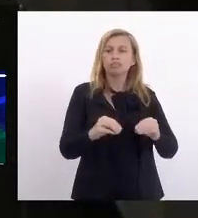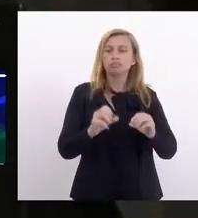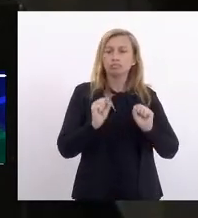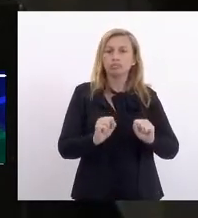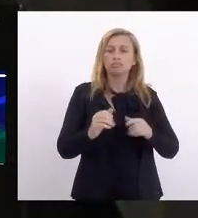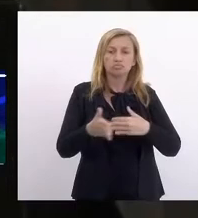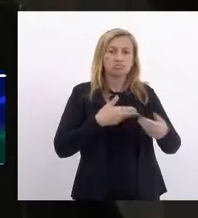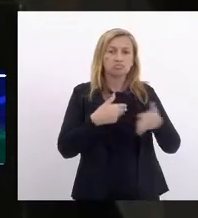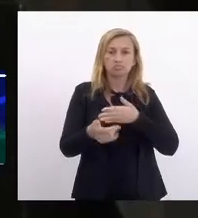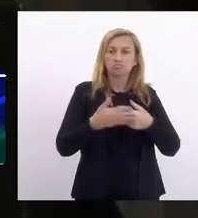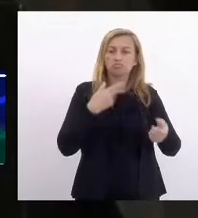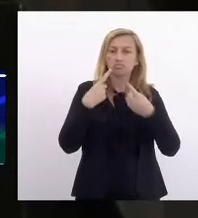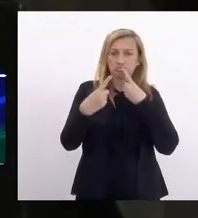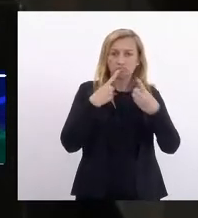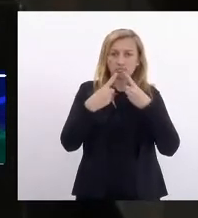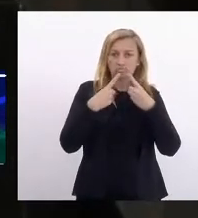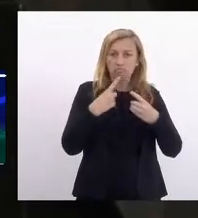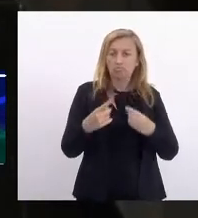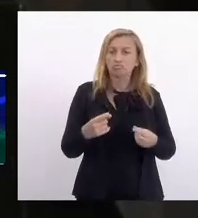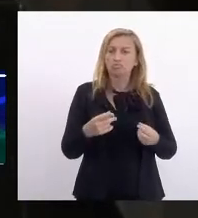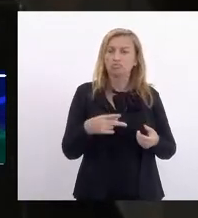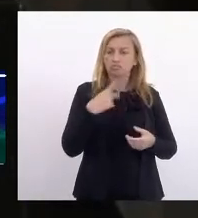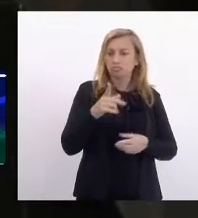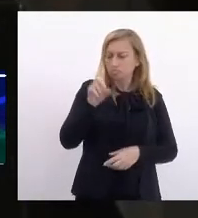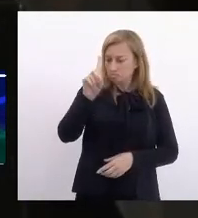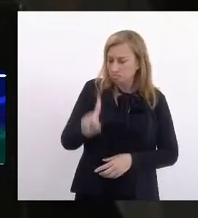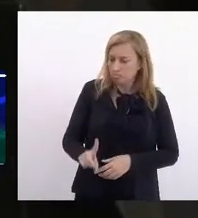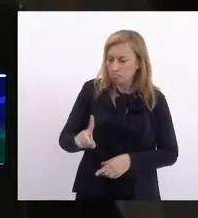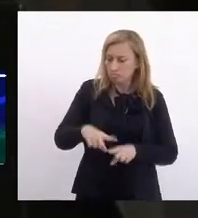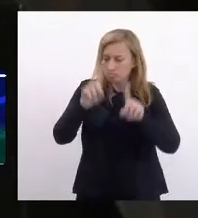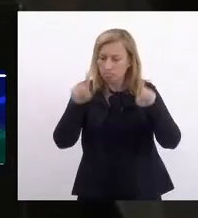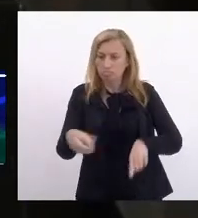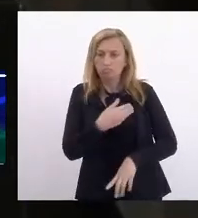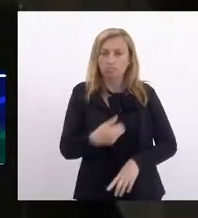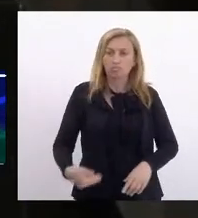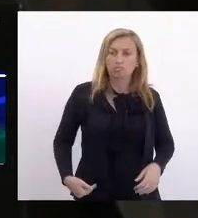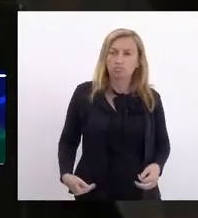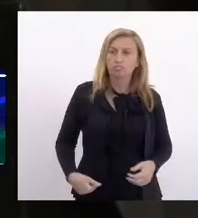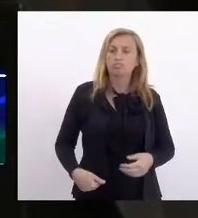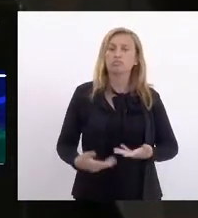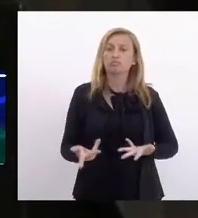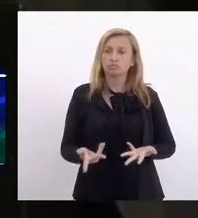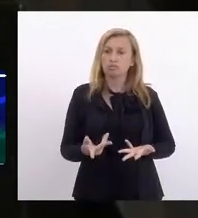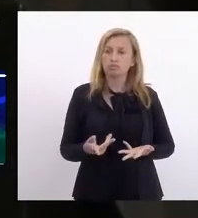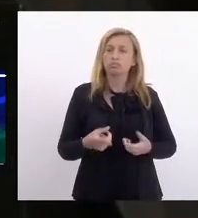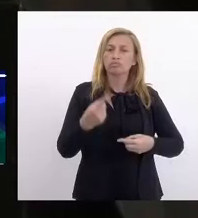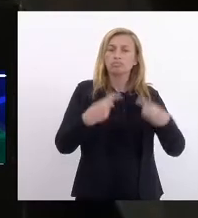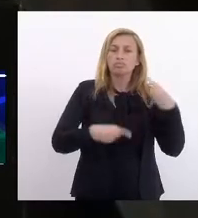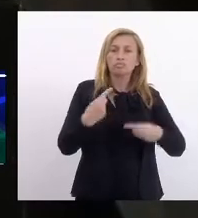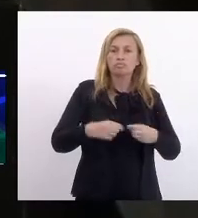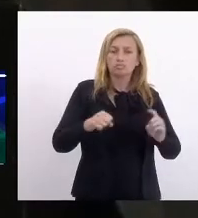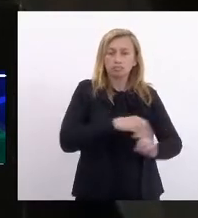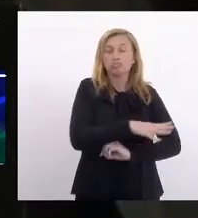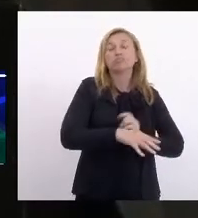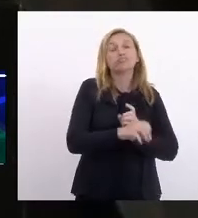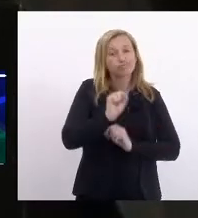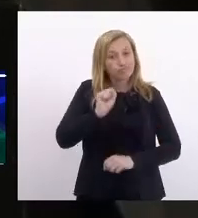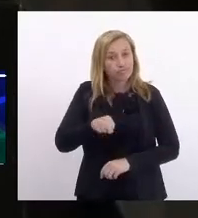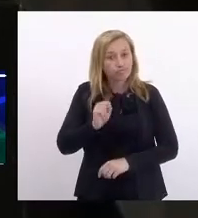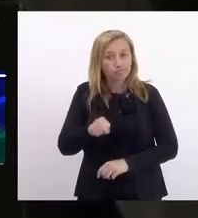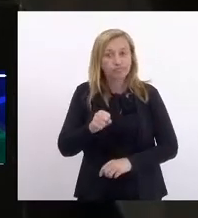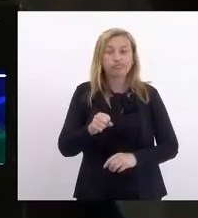outro debate, sobretudo quando se trata de direito dos servidores públicos, quando se trata do custeio das políticas sociais, aí sim